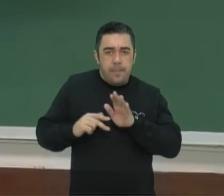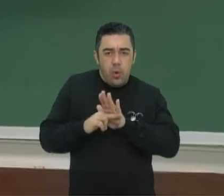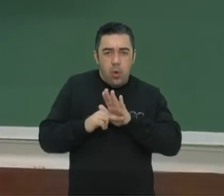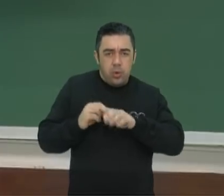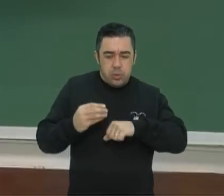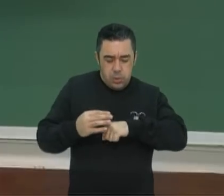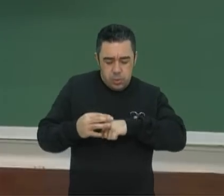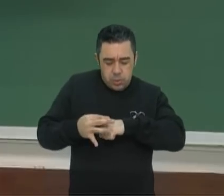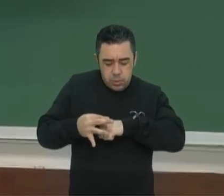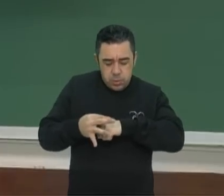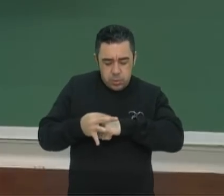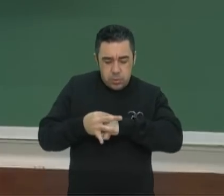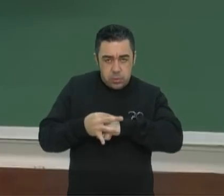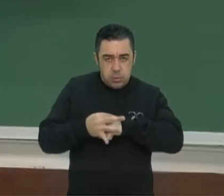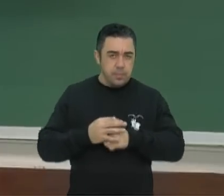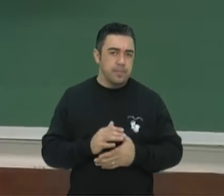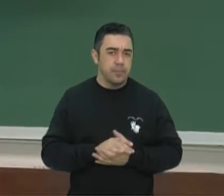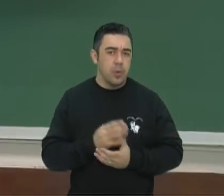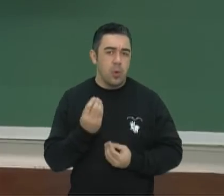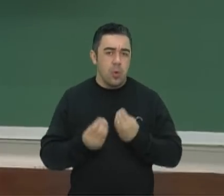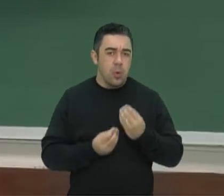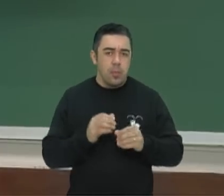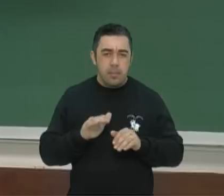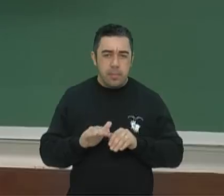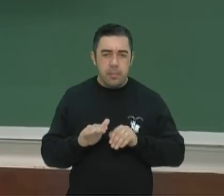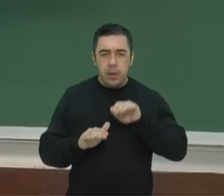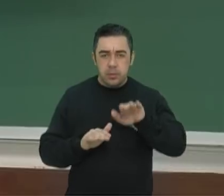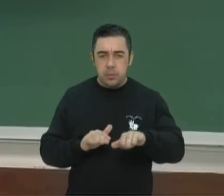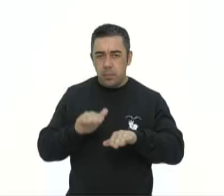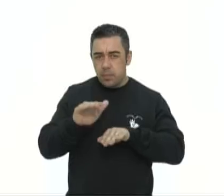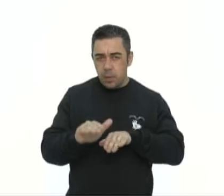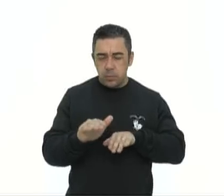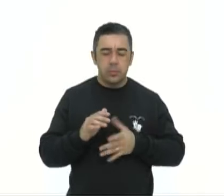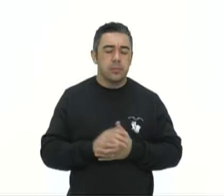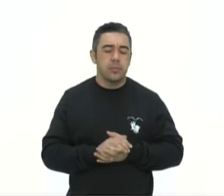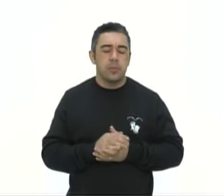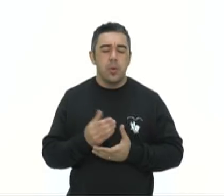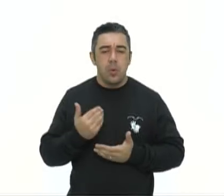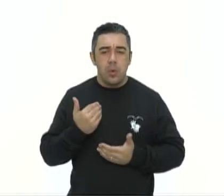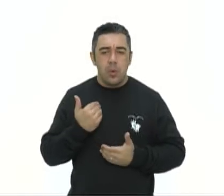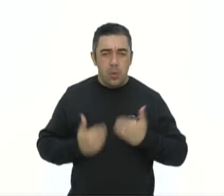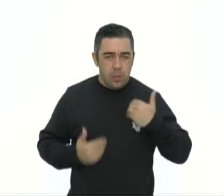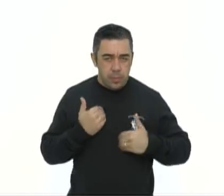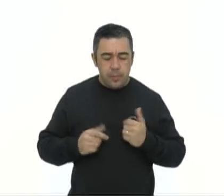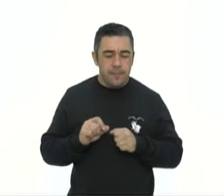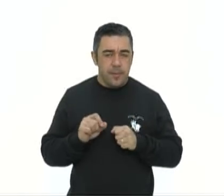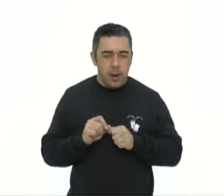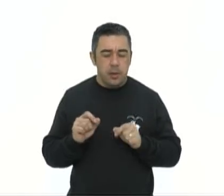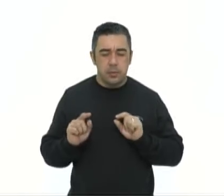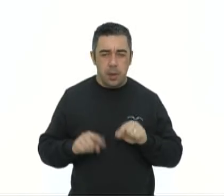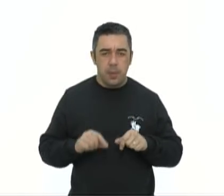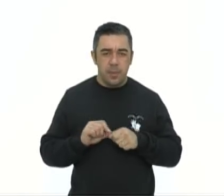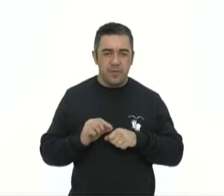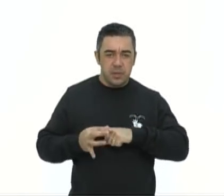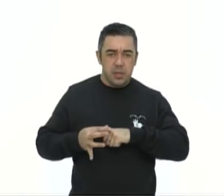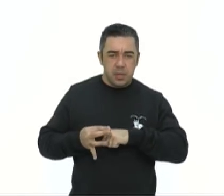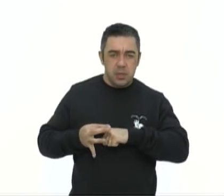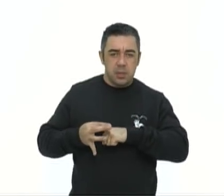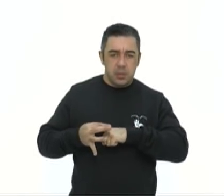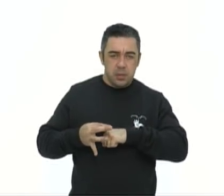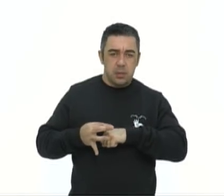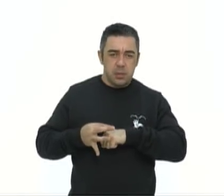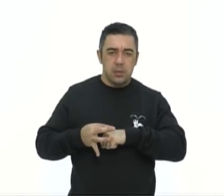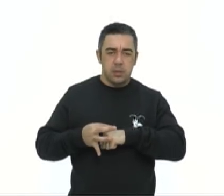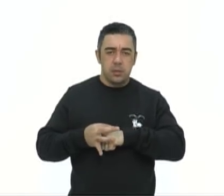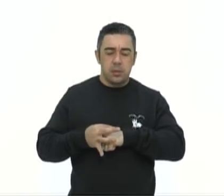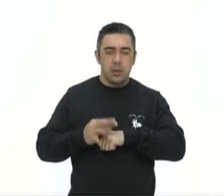né? Passo a passo, todas as tarefas que o organismo tem de executar para construir e cicatrizar